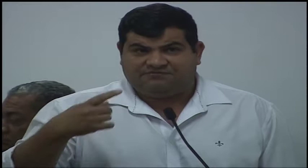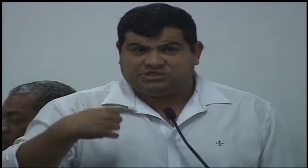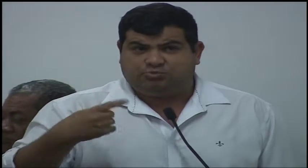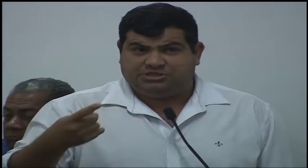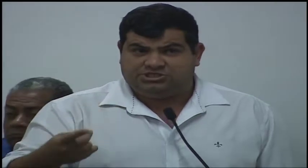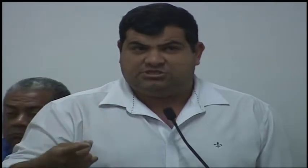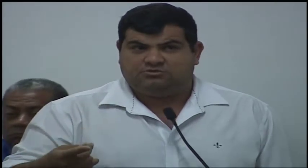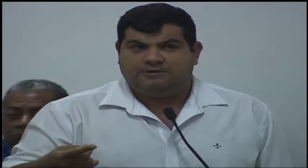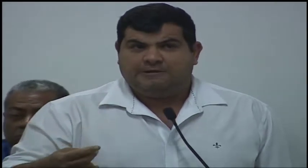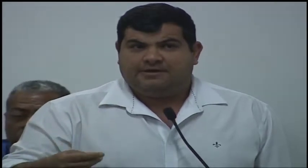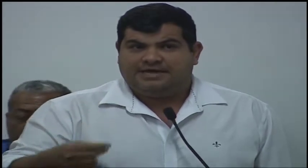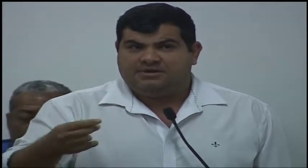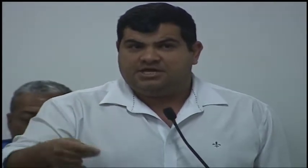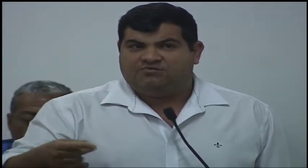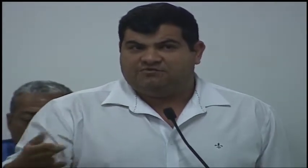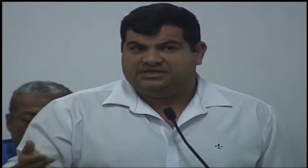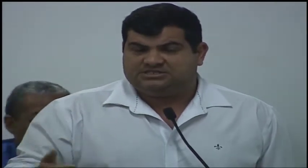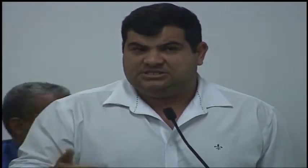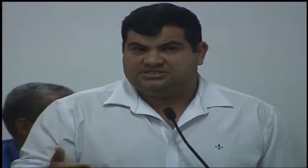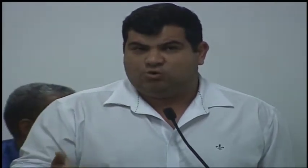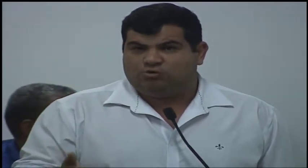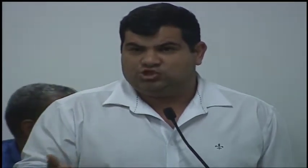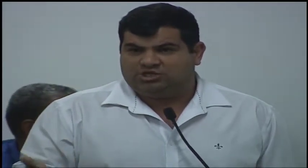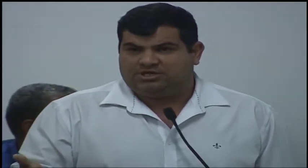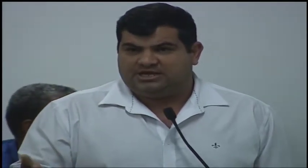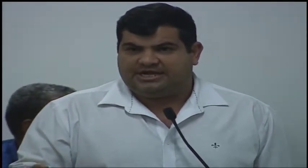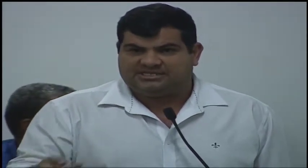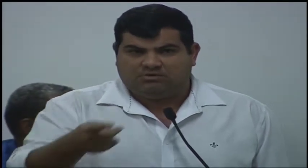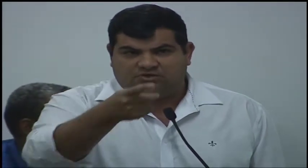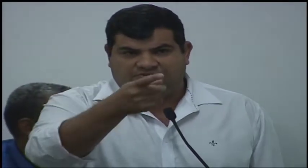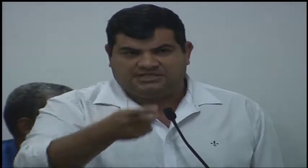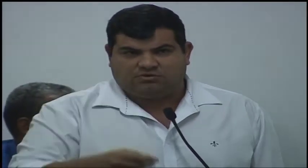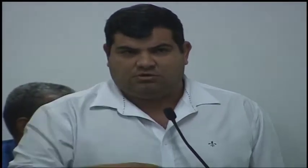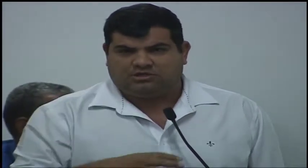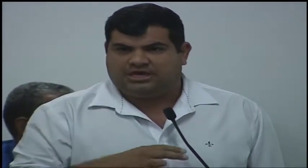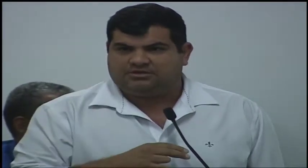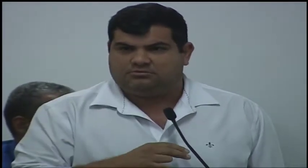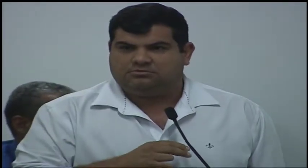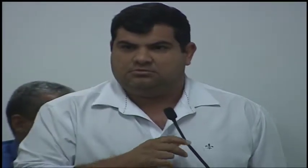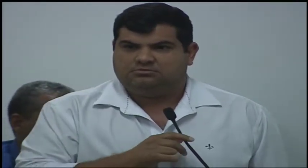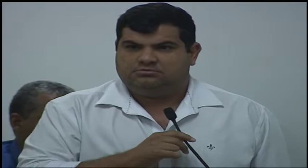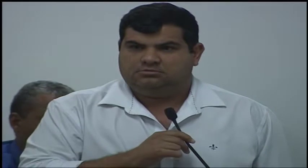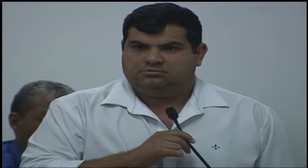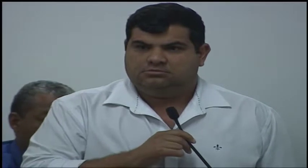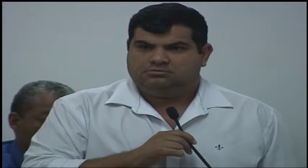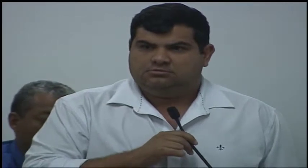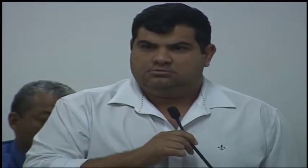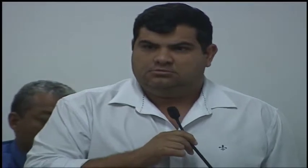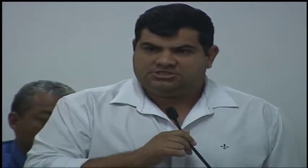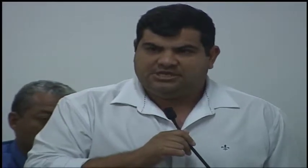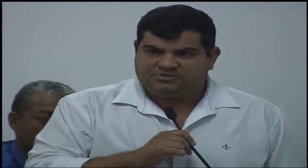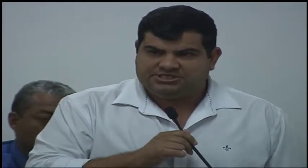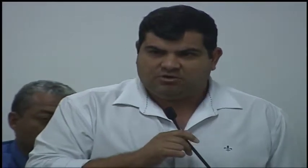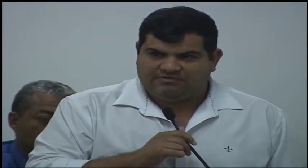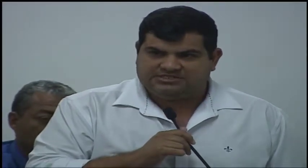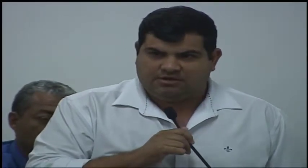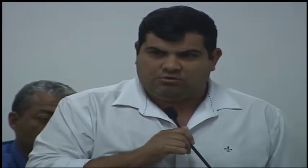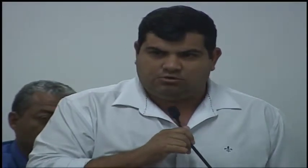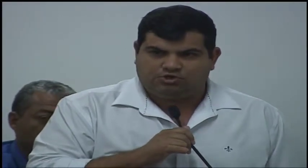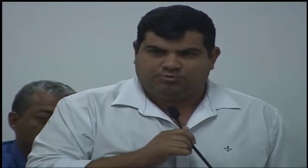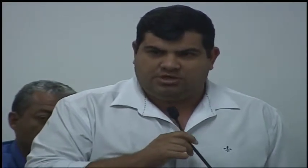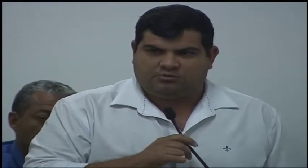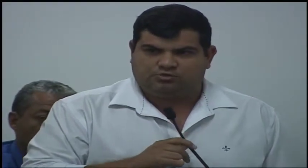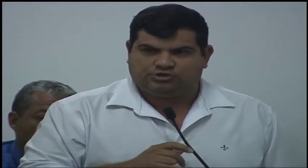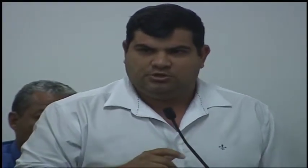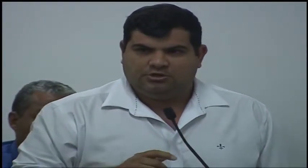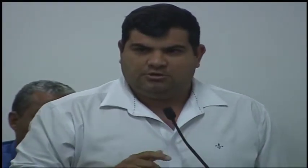Eu já fiz o pedido, e amanhã eu vou ver se eu consigo aqui na casa, quando vence o contrato. Nós temos sim conversar com